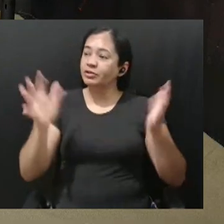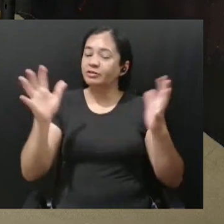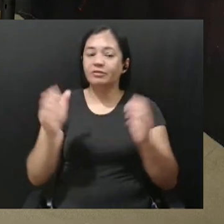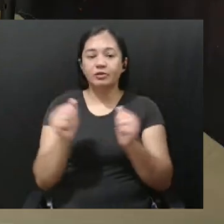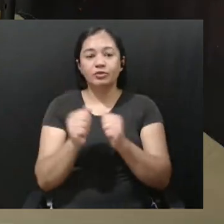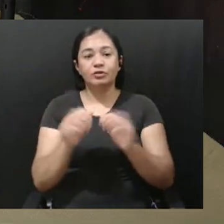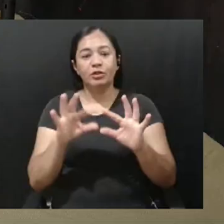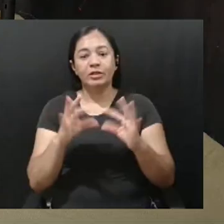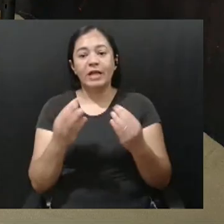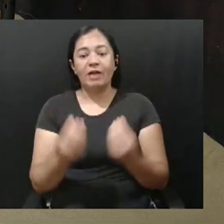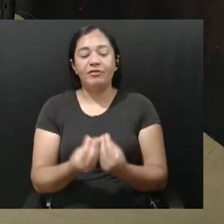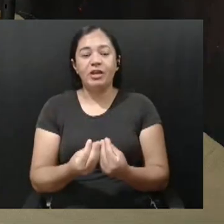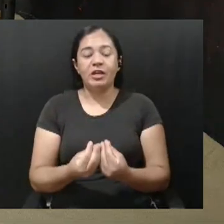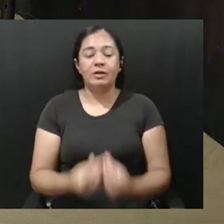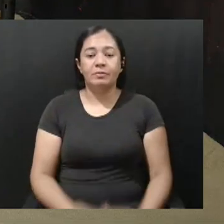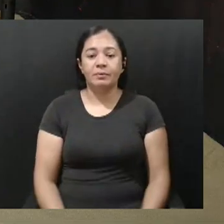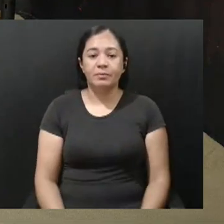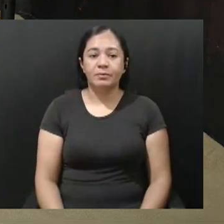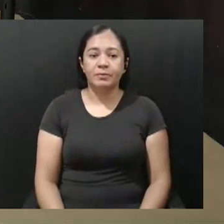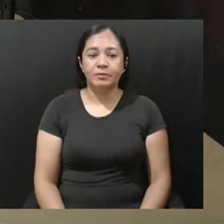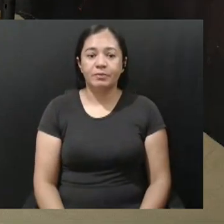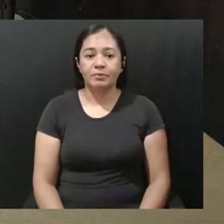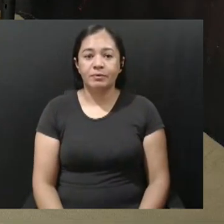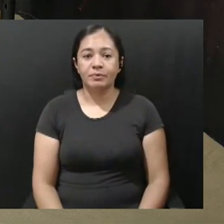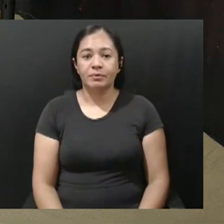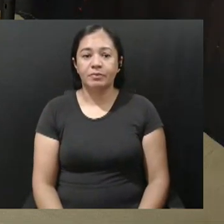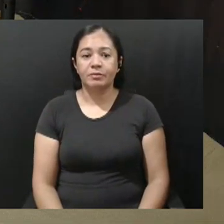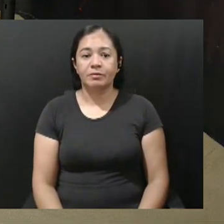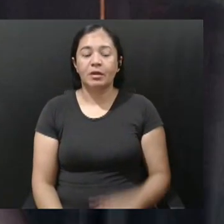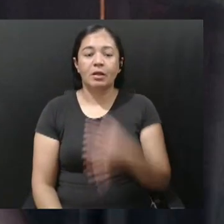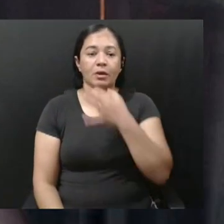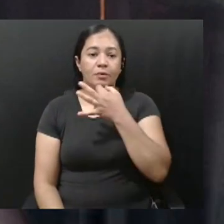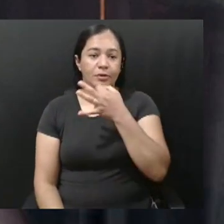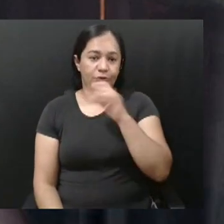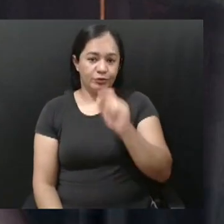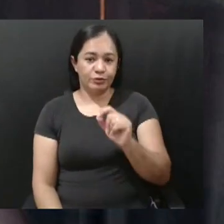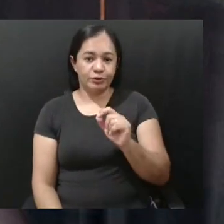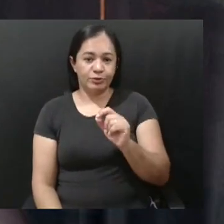Sim, acho que muito dessa expectativa também, como o Luiz